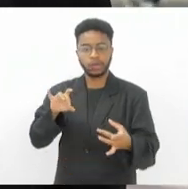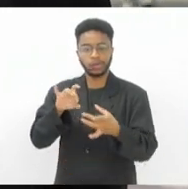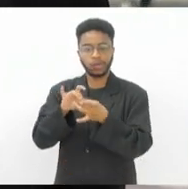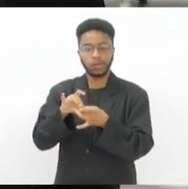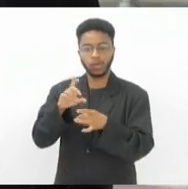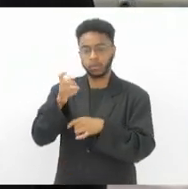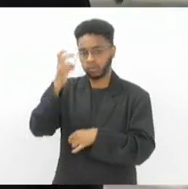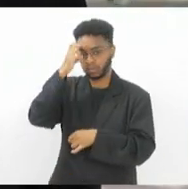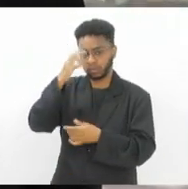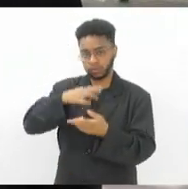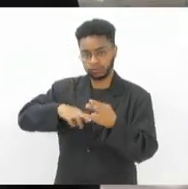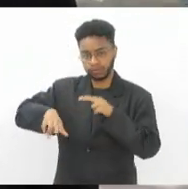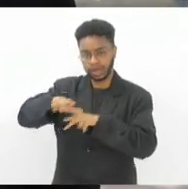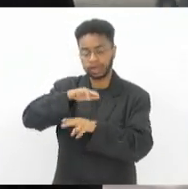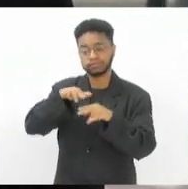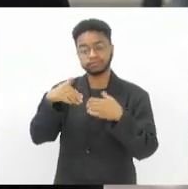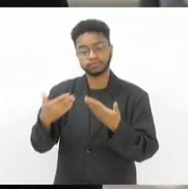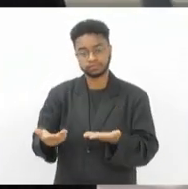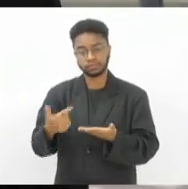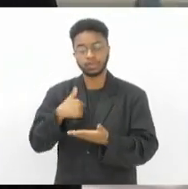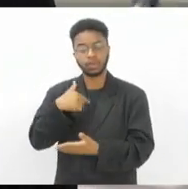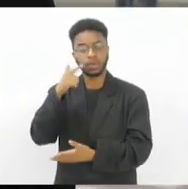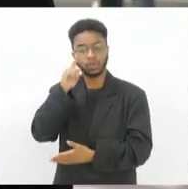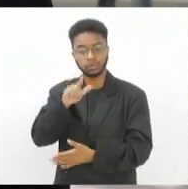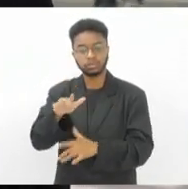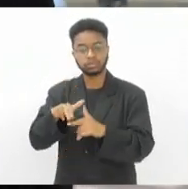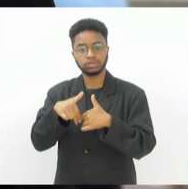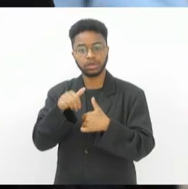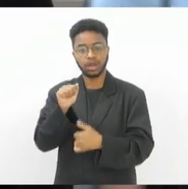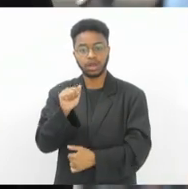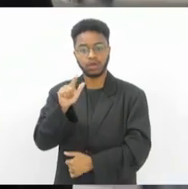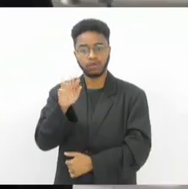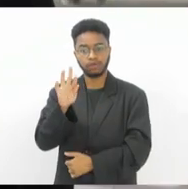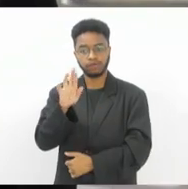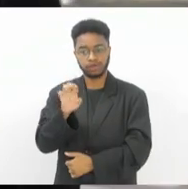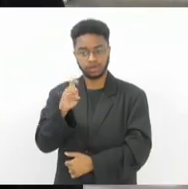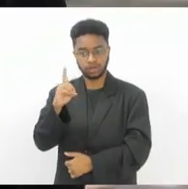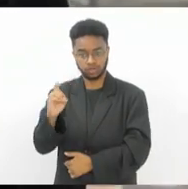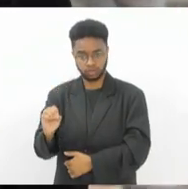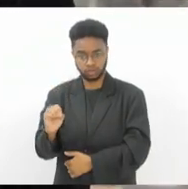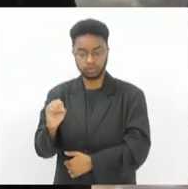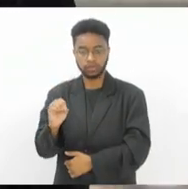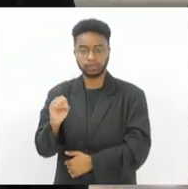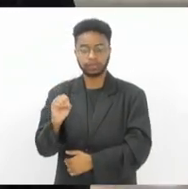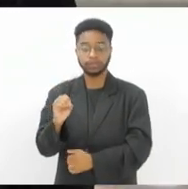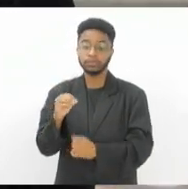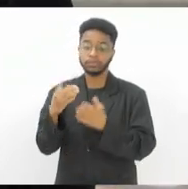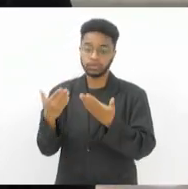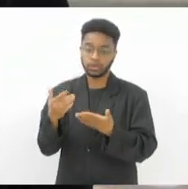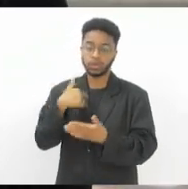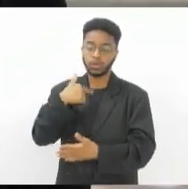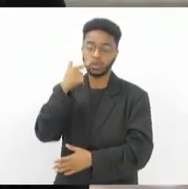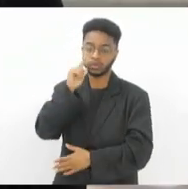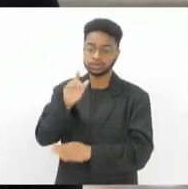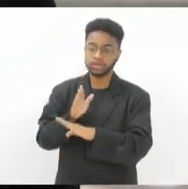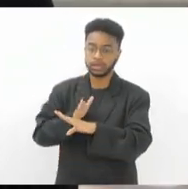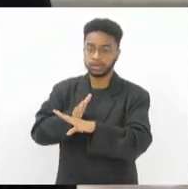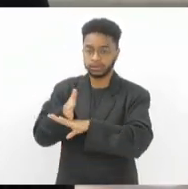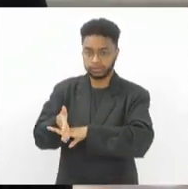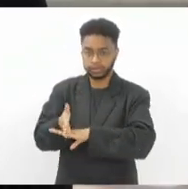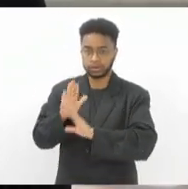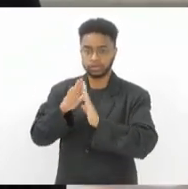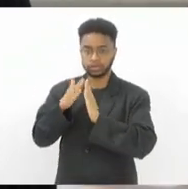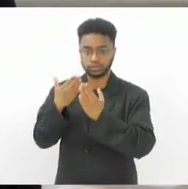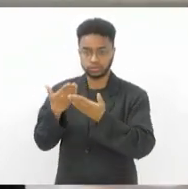Então, consegui, através do Alfredo Monteverde, o colégio é da família Flecha Ribeiro, consegui entrar no